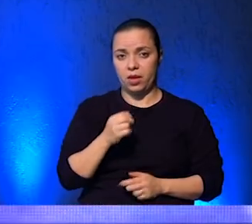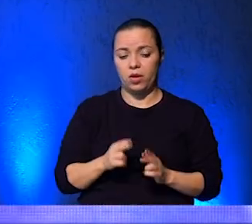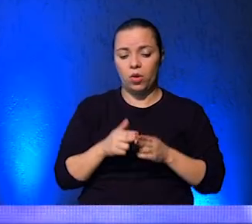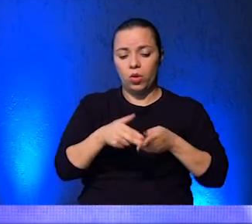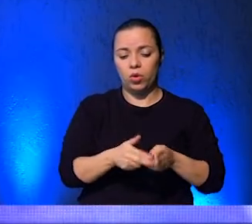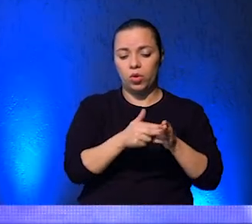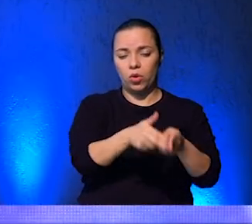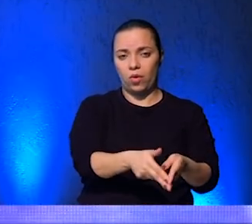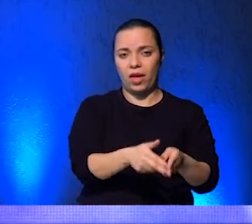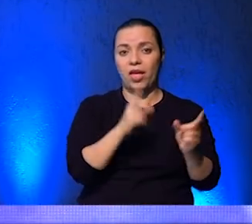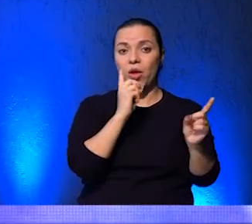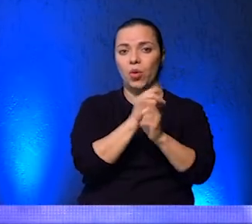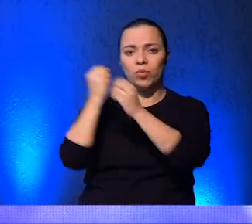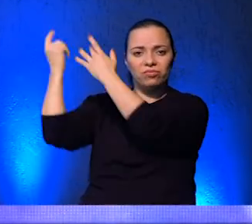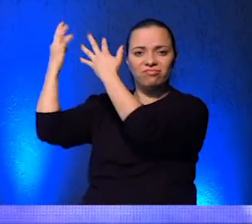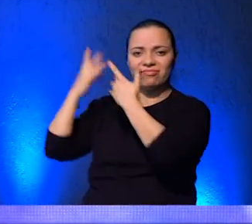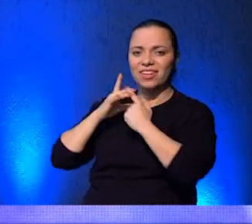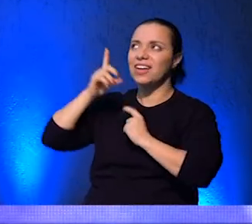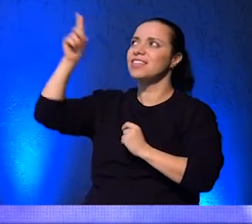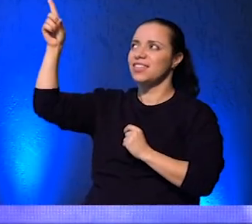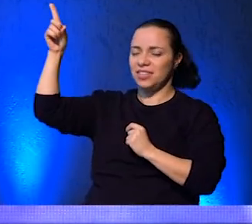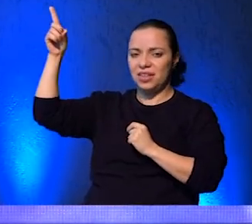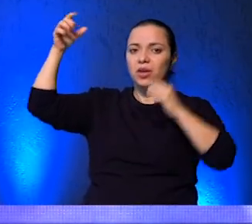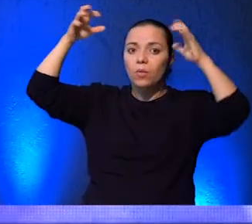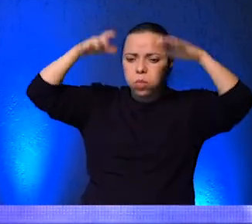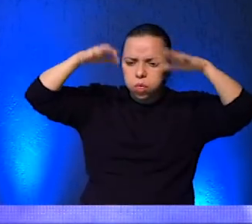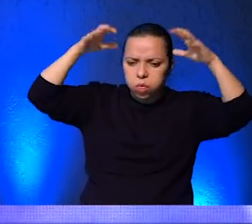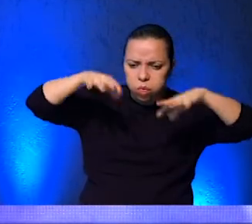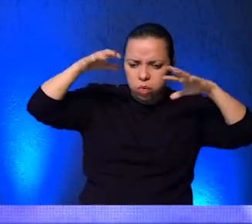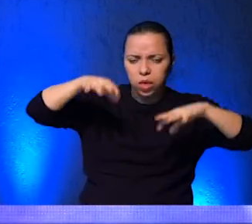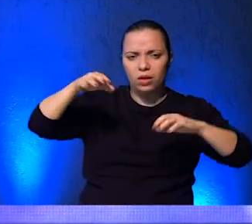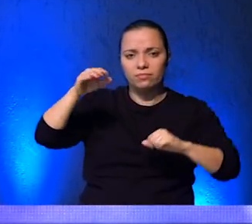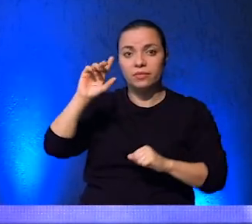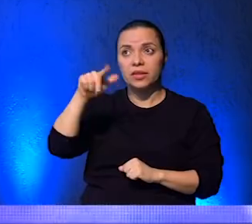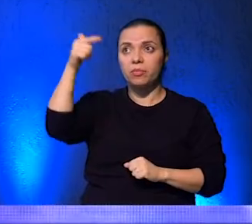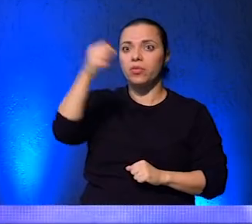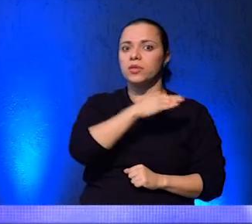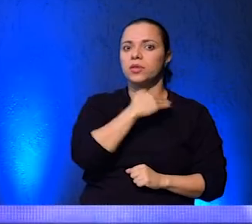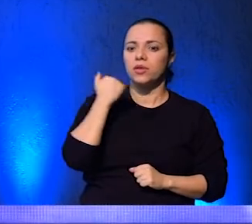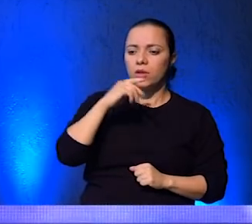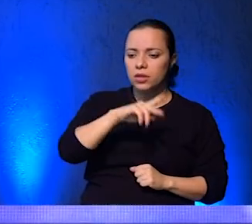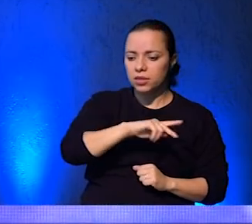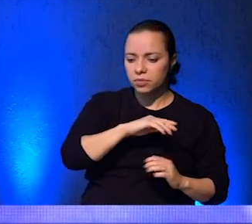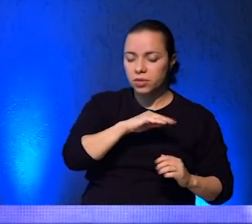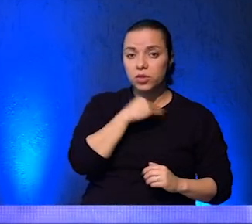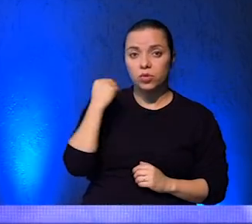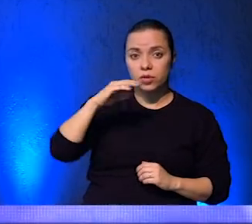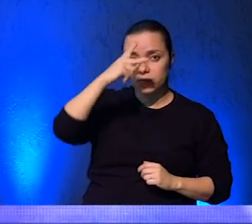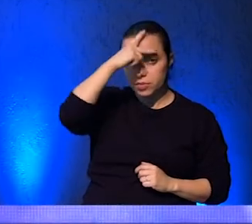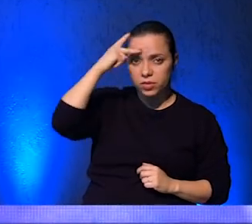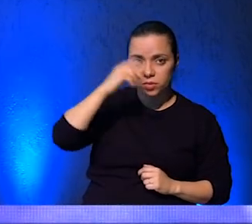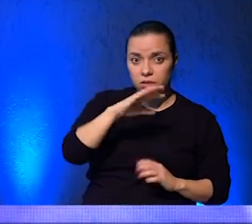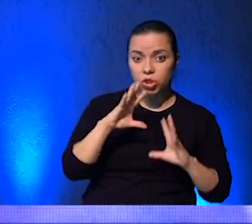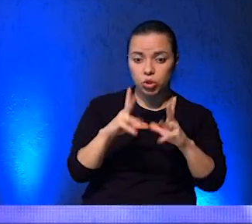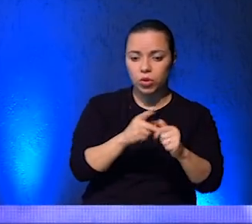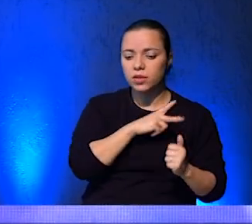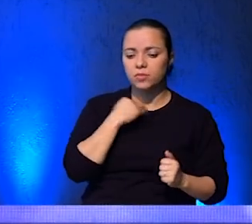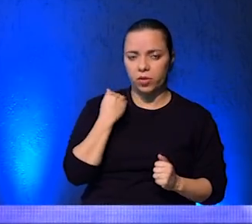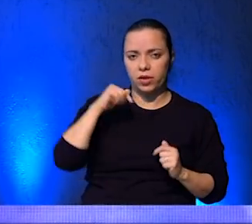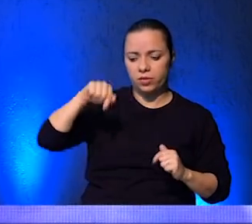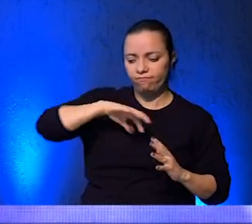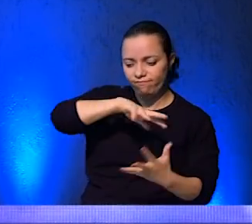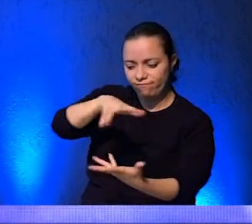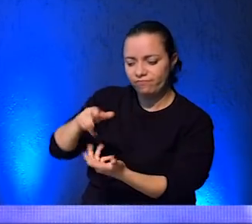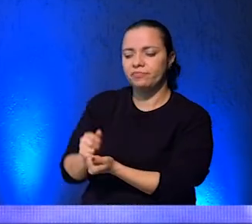achou graça diante do senhor no meio do dilúvio quando todo mundo foi destruído noé se transformou do dono da terra